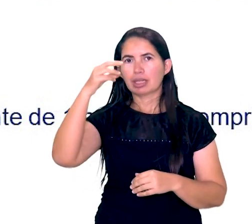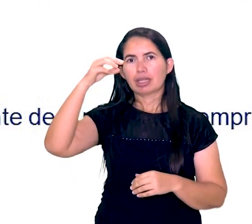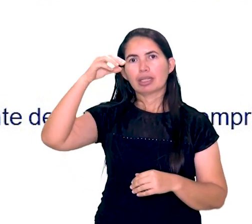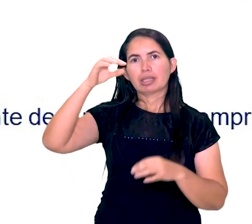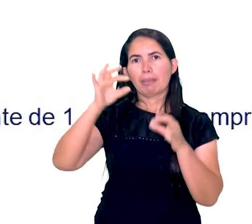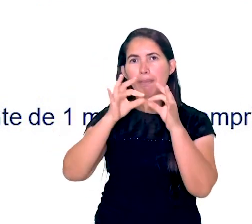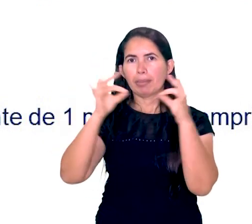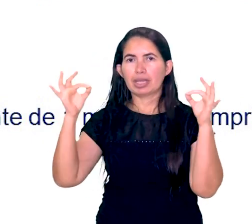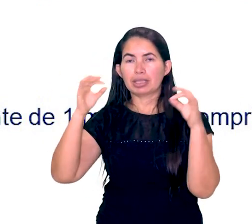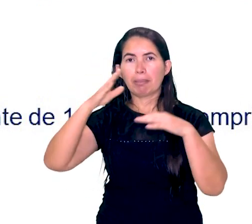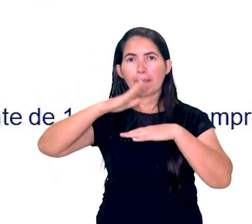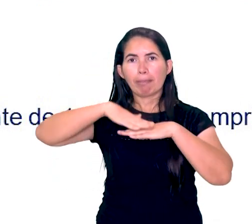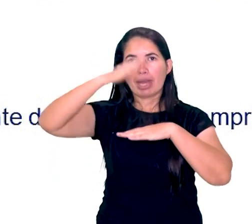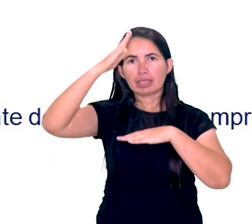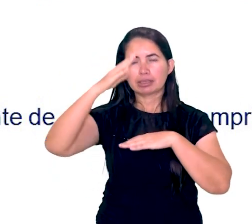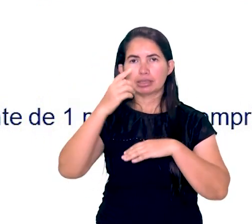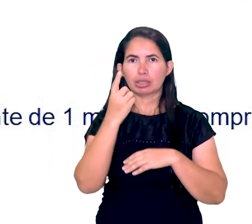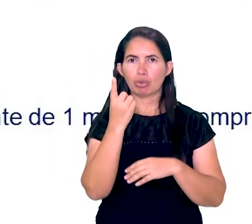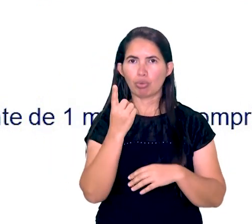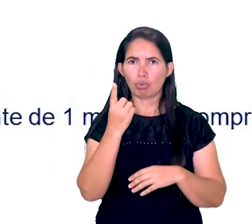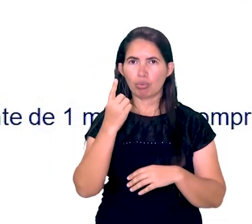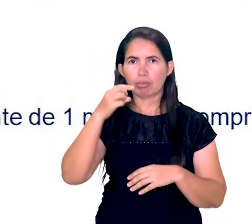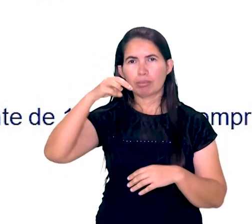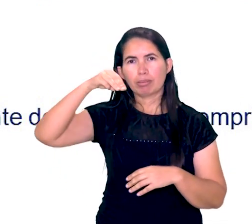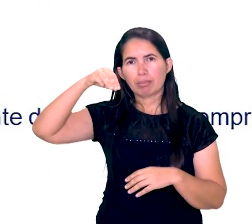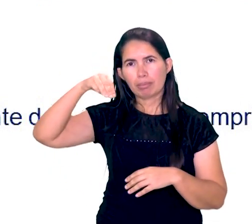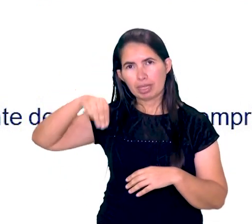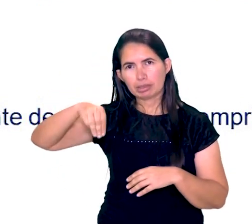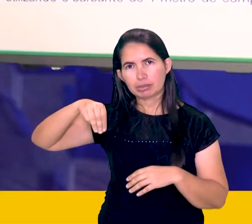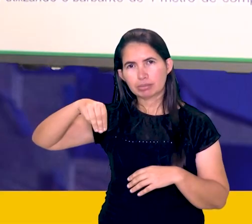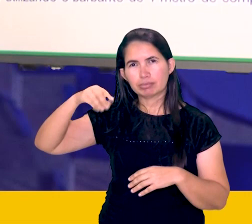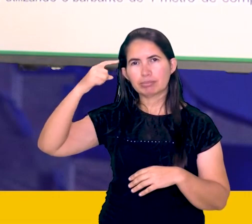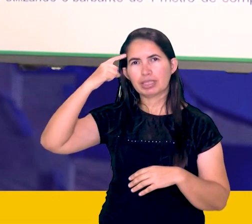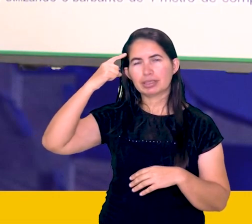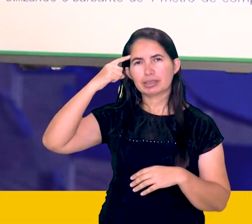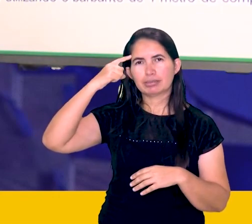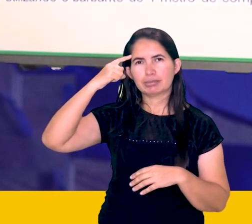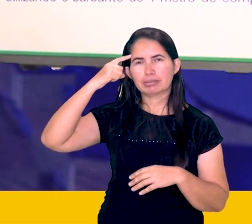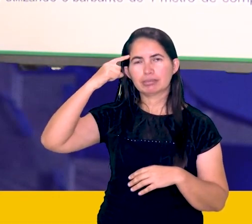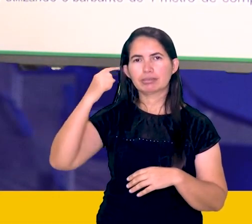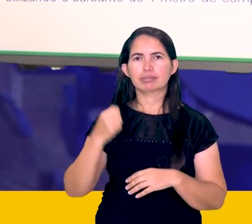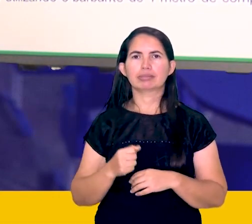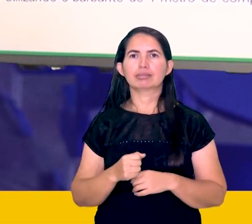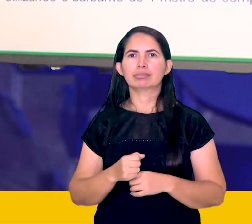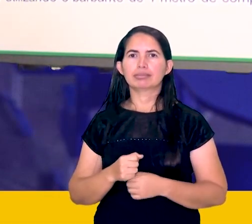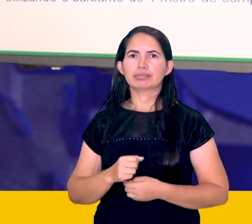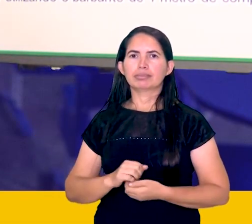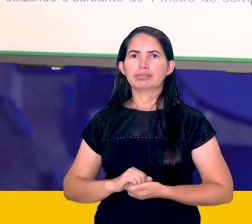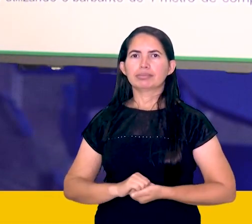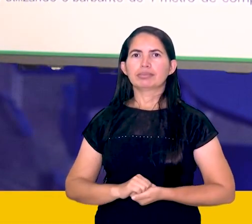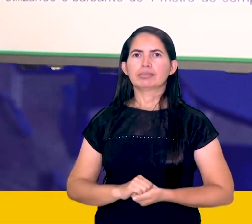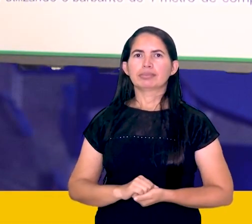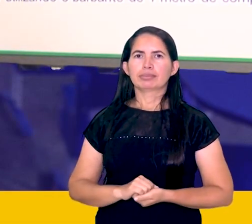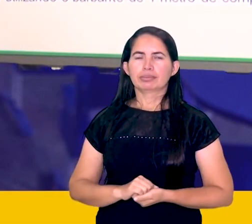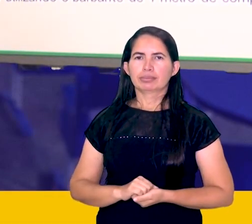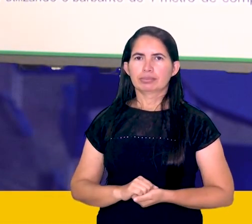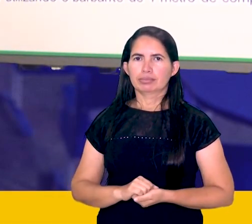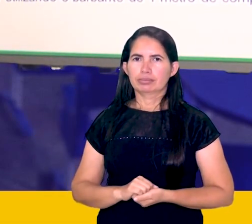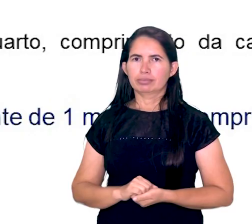ó, mais de 1 metro. Pense. Vamos para umas possíveis respostas.